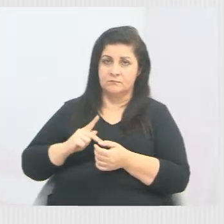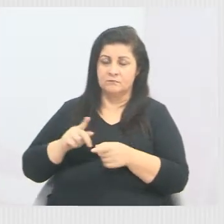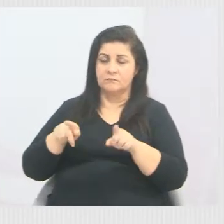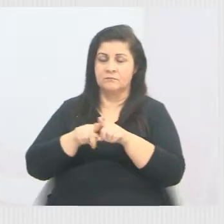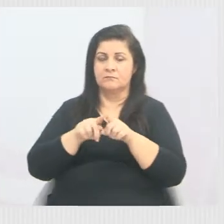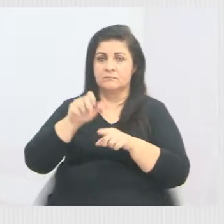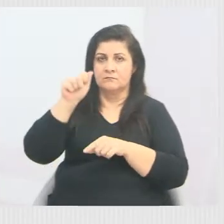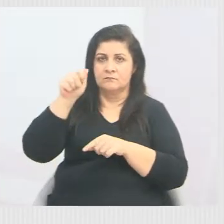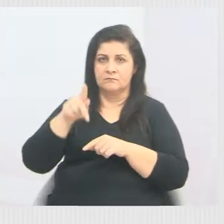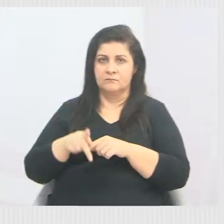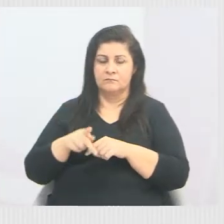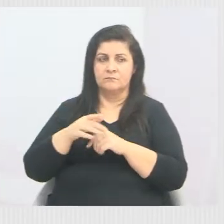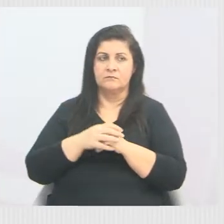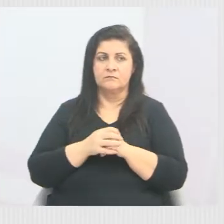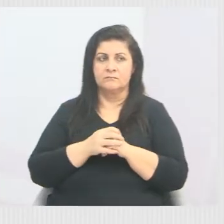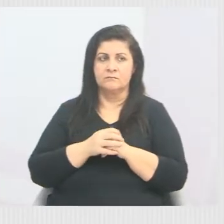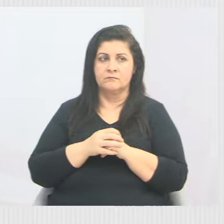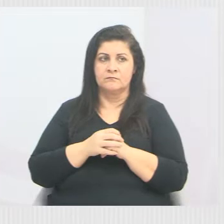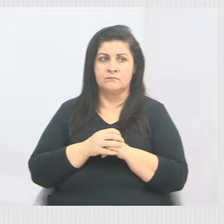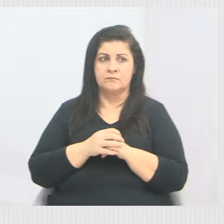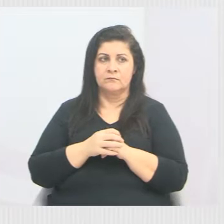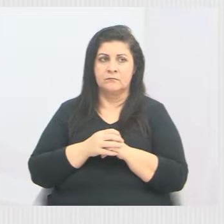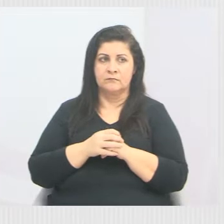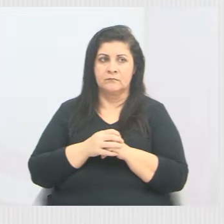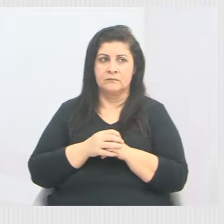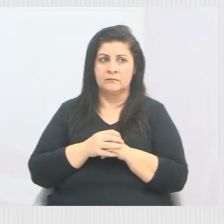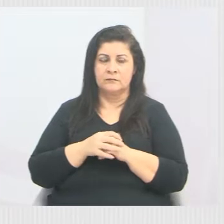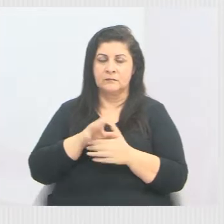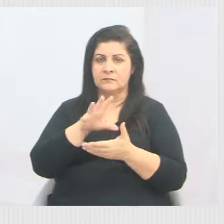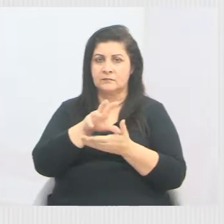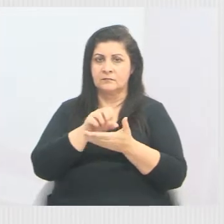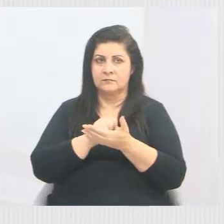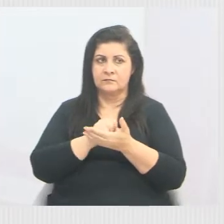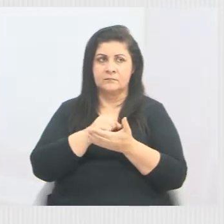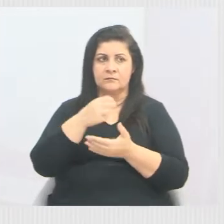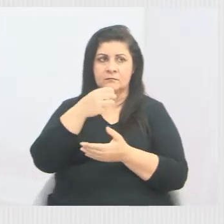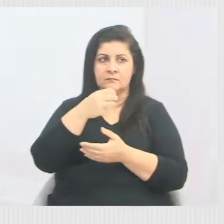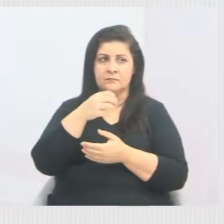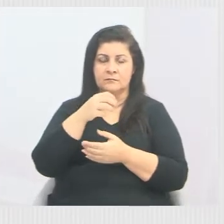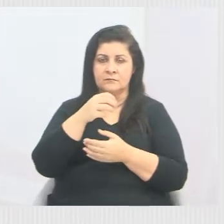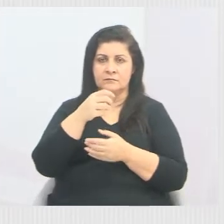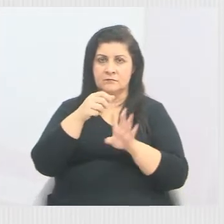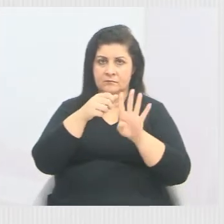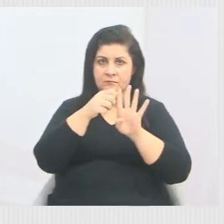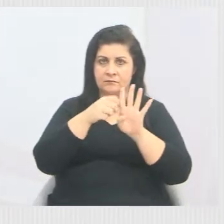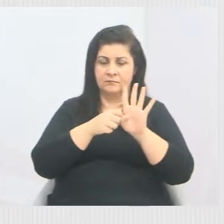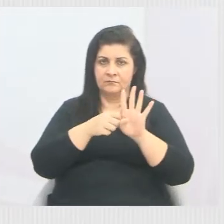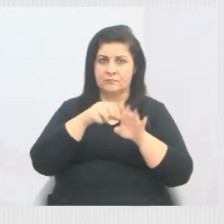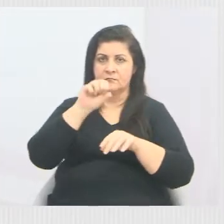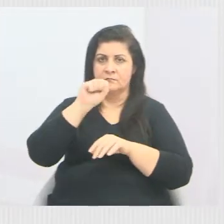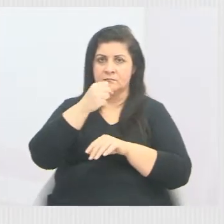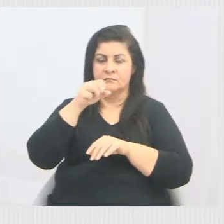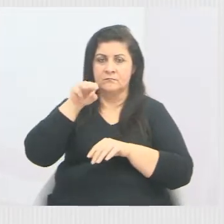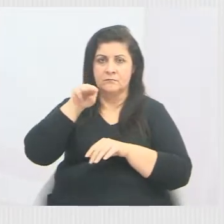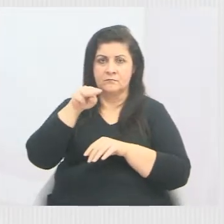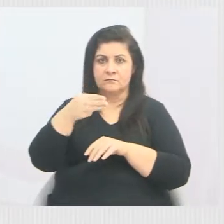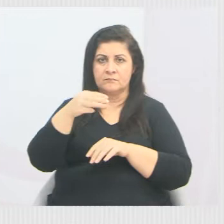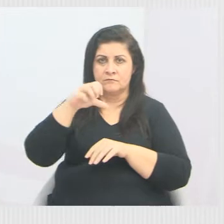pensionistas. Desse montante, foi realizado no primeiro quadrimestre 8